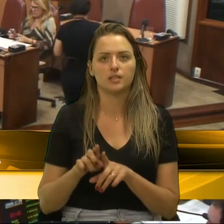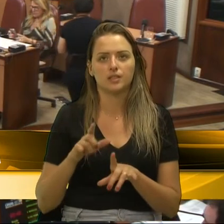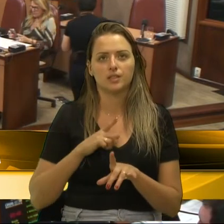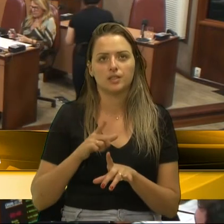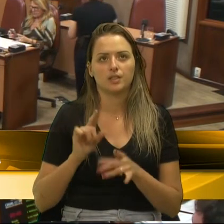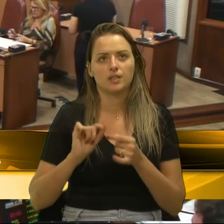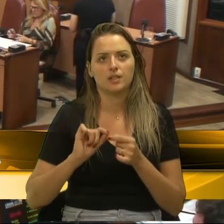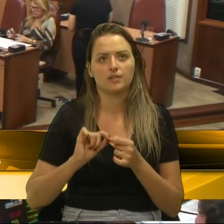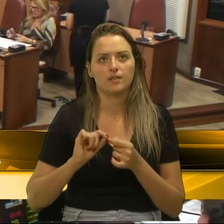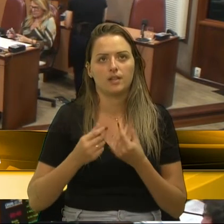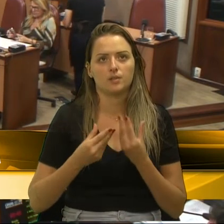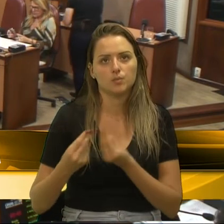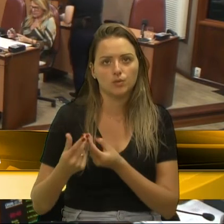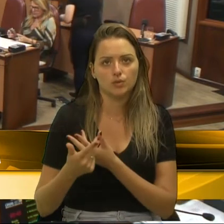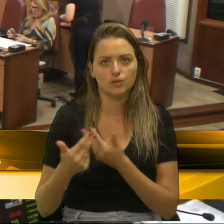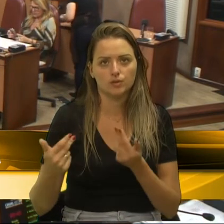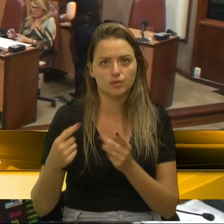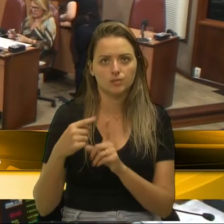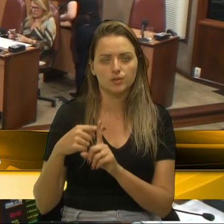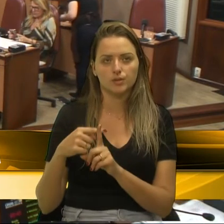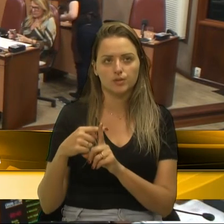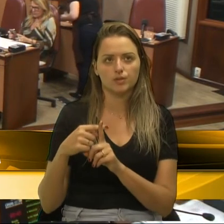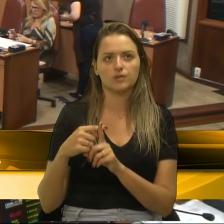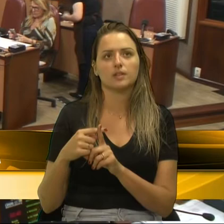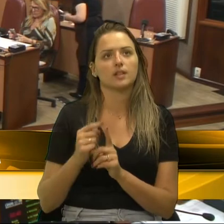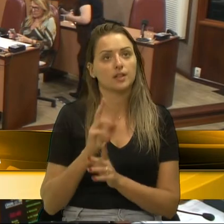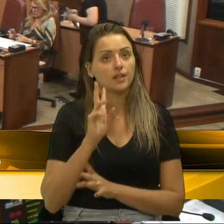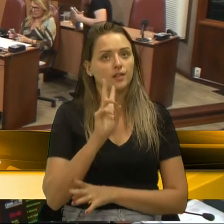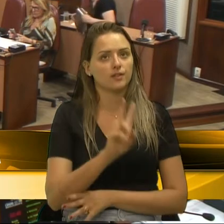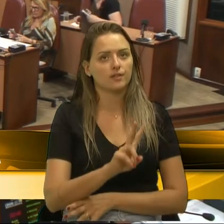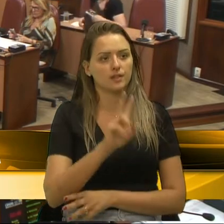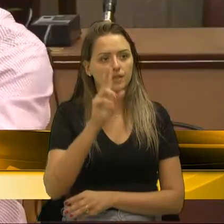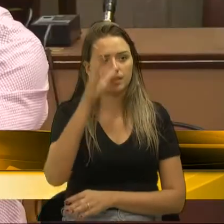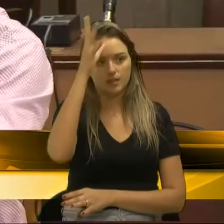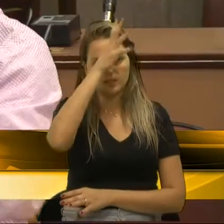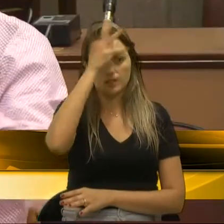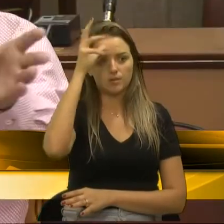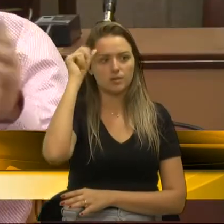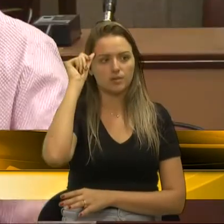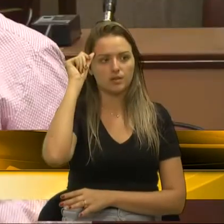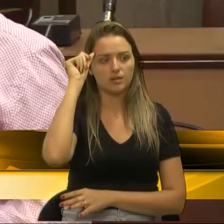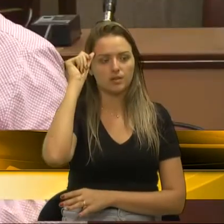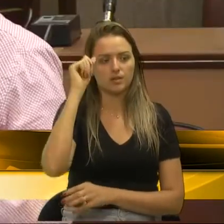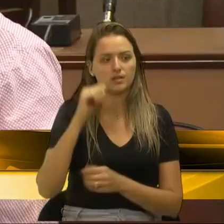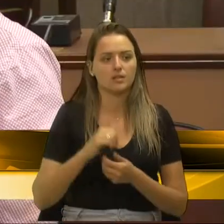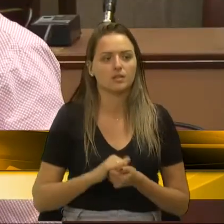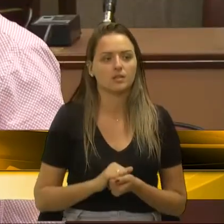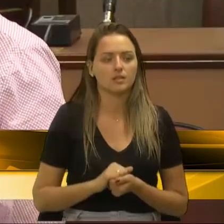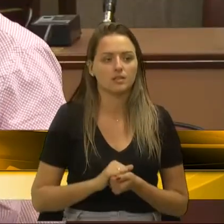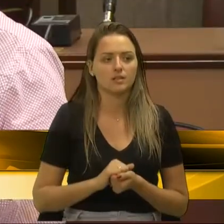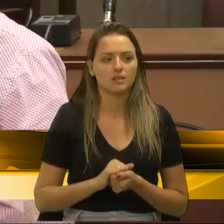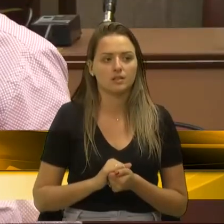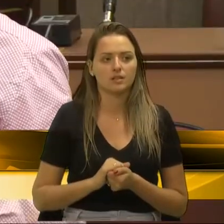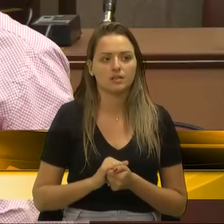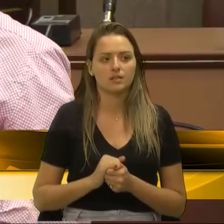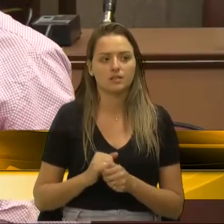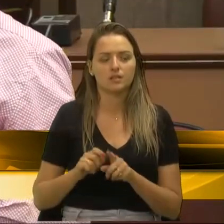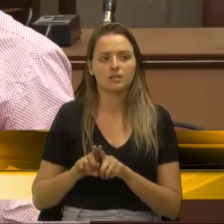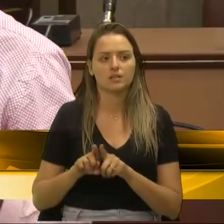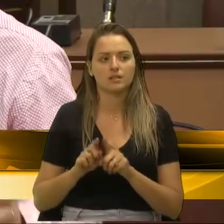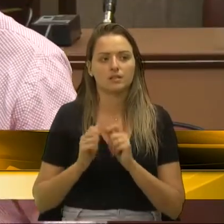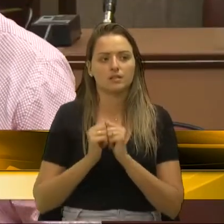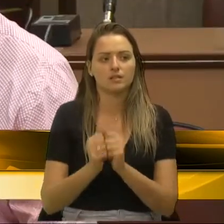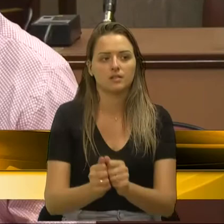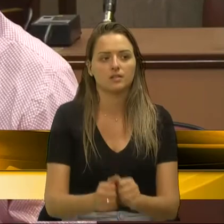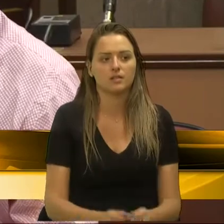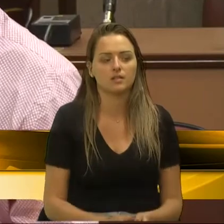faz muito bem. Eu vejo que o poder público, muitas vezes, em situações como essa da rua, faz muito tempo e